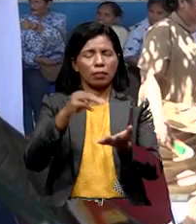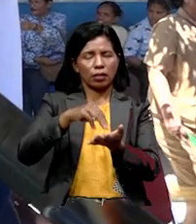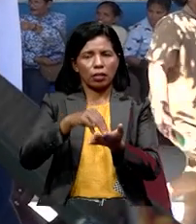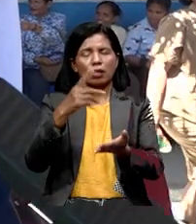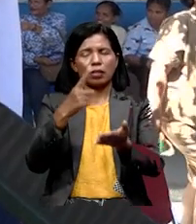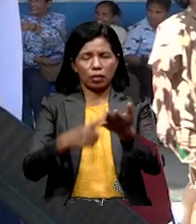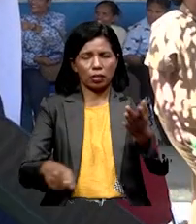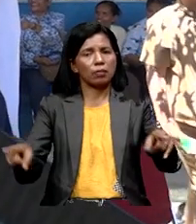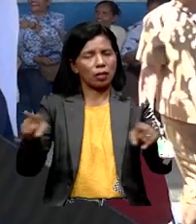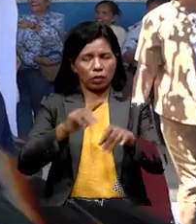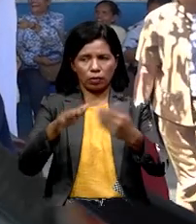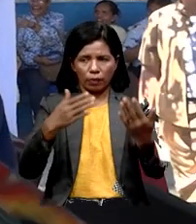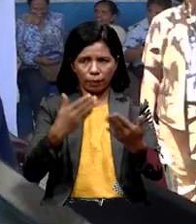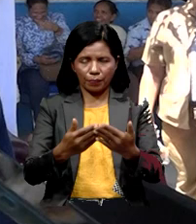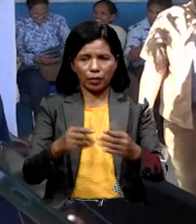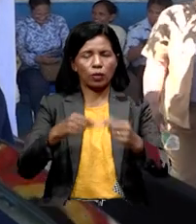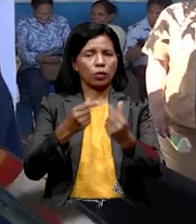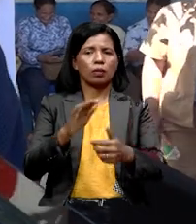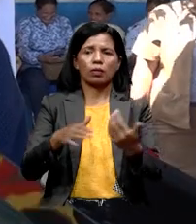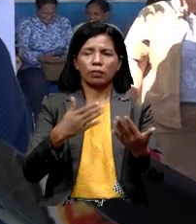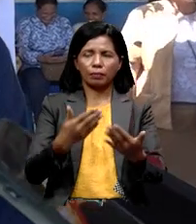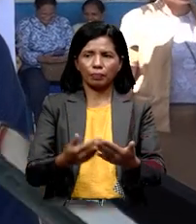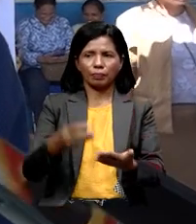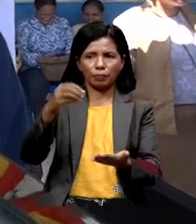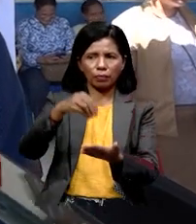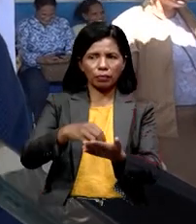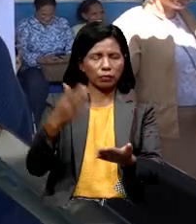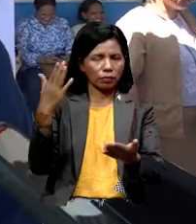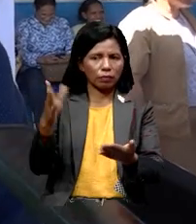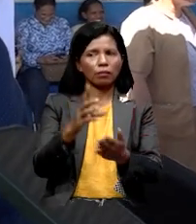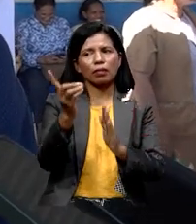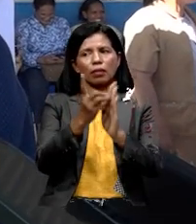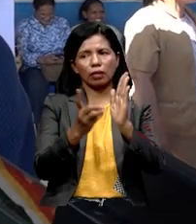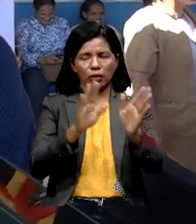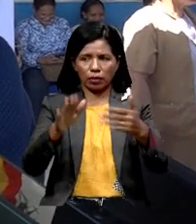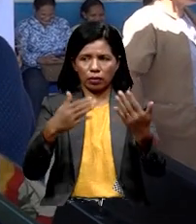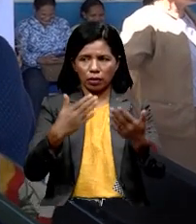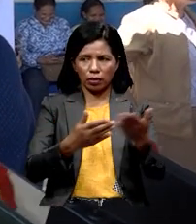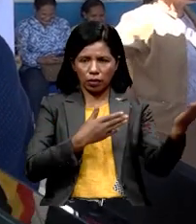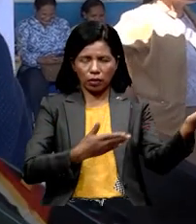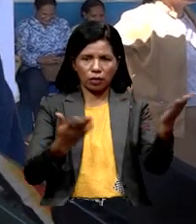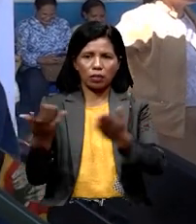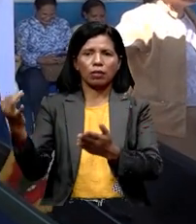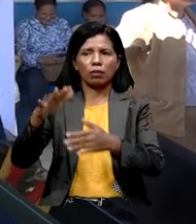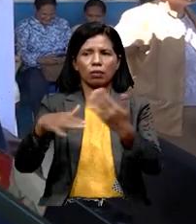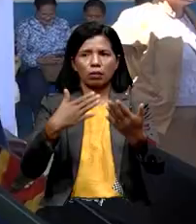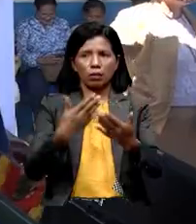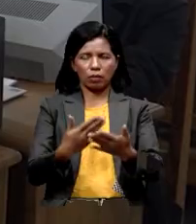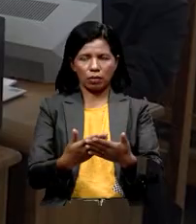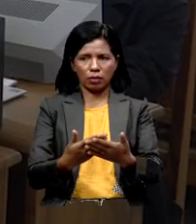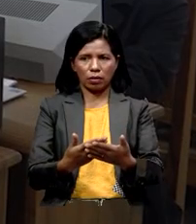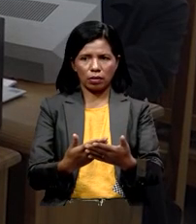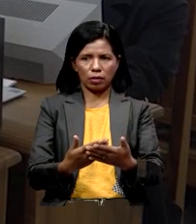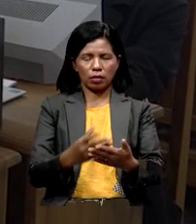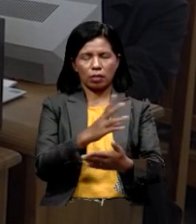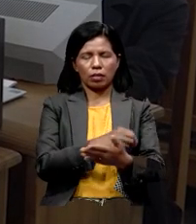vocasmo sanesan portanto equipa sira ne bema que destaca ba recola dado sirane hata moto ne sirania